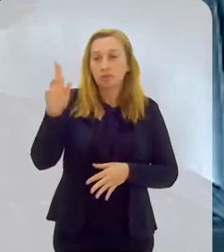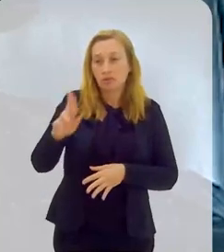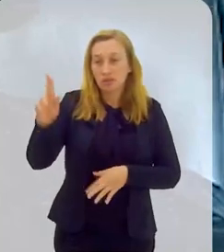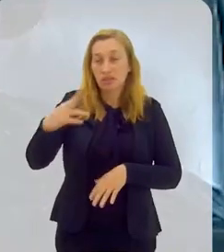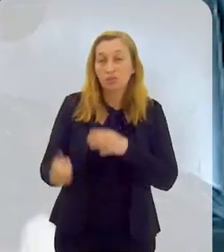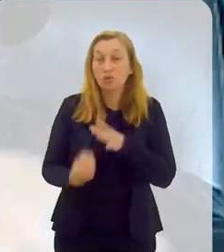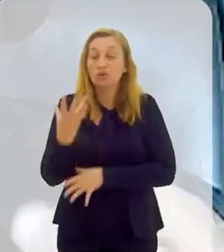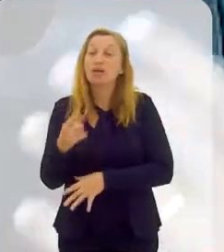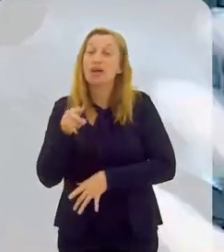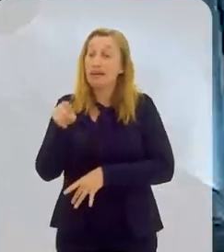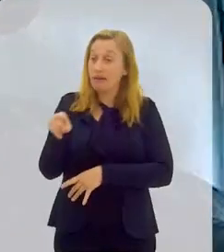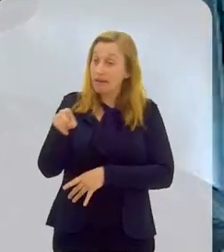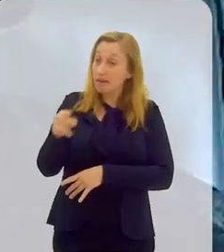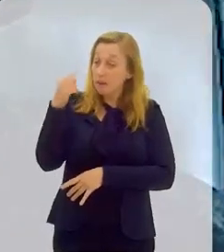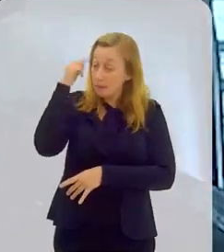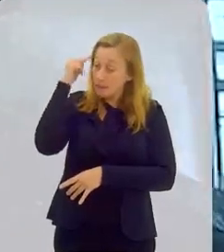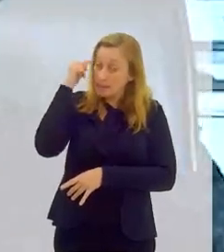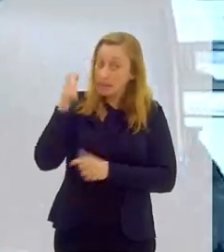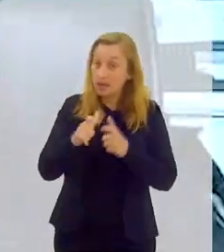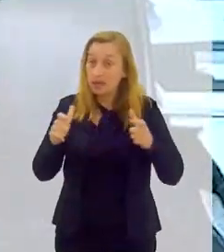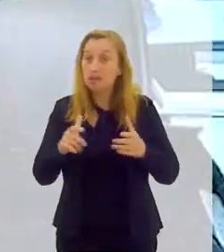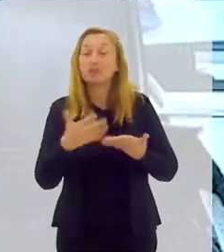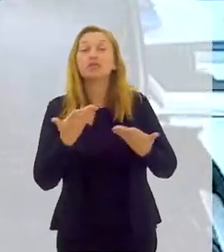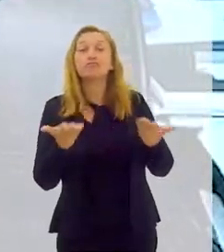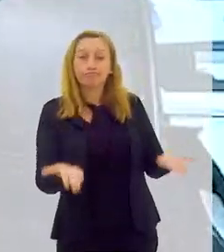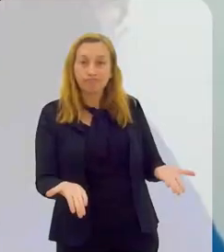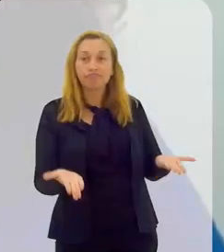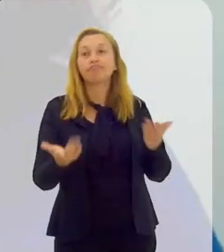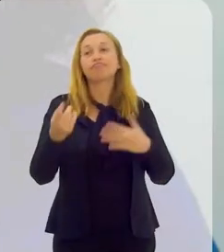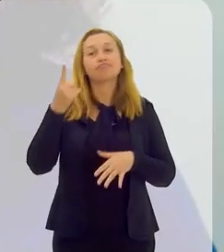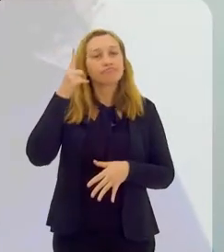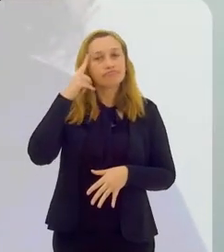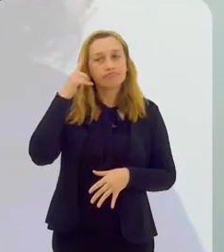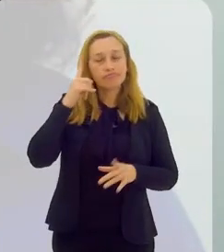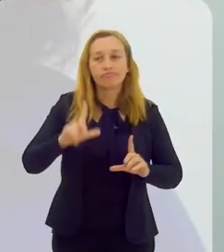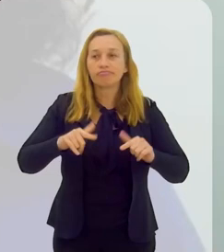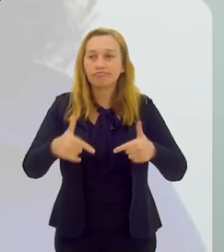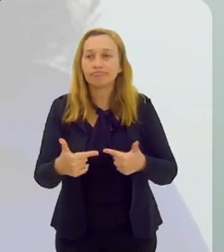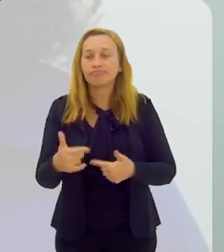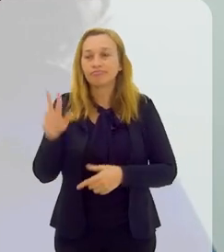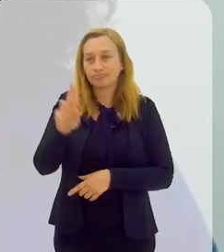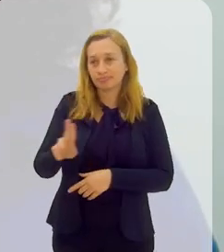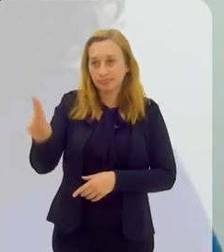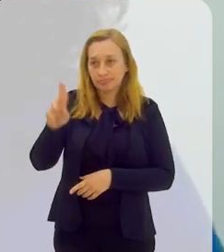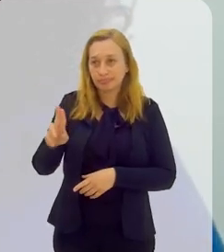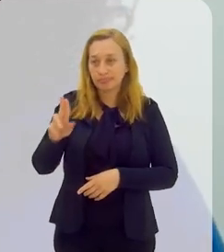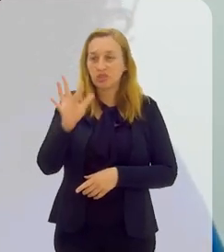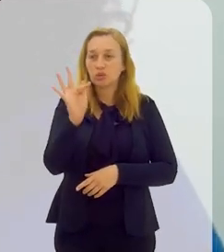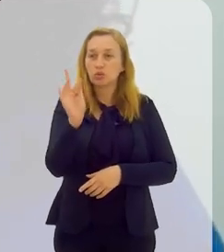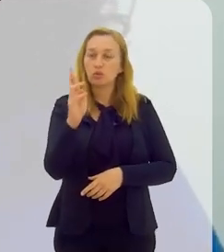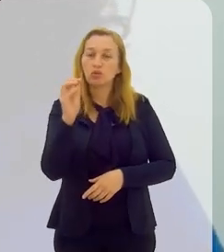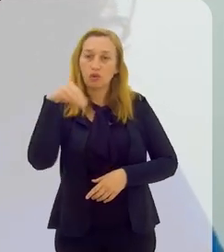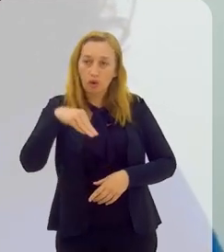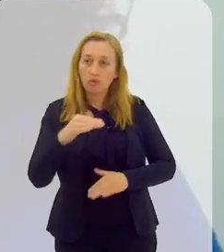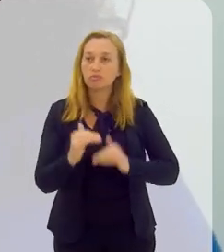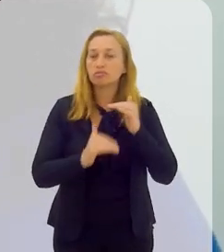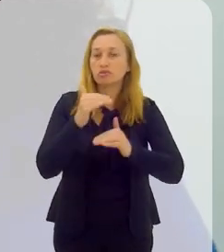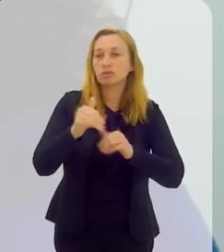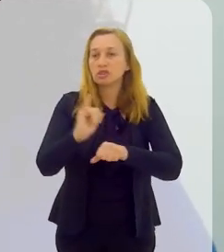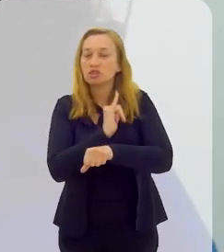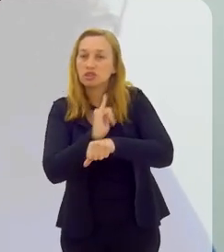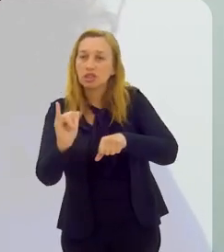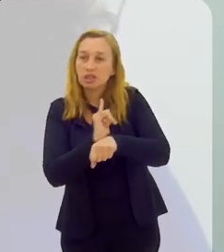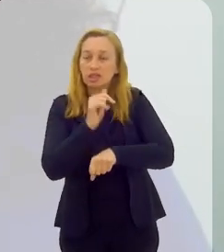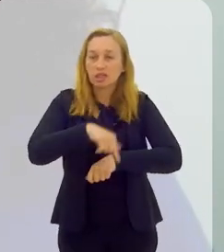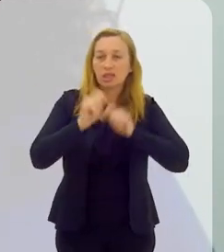Entendeu? Então, é nesse ponto que a gente tem que pensar grande. E aí, pensando sobre a atuação da UENF no Fórum Permanente de